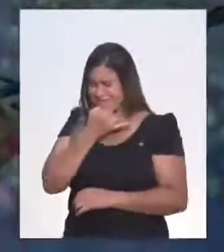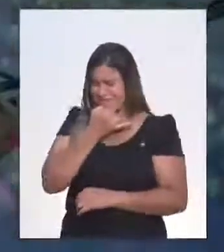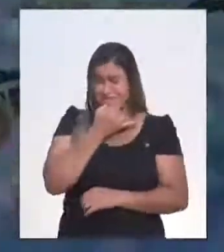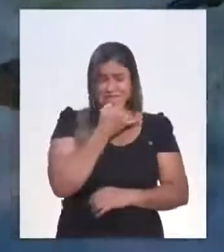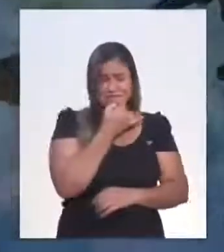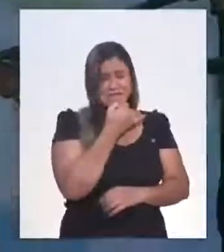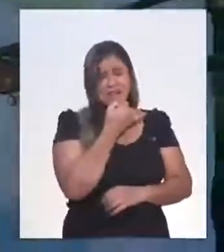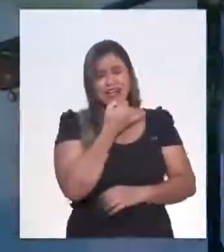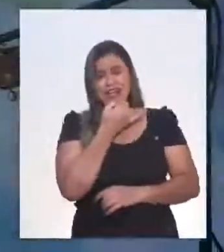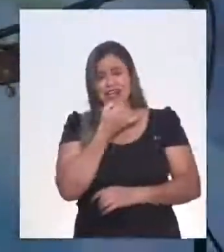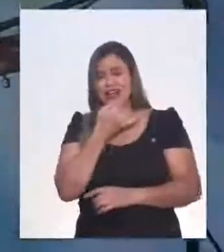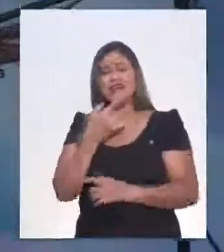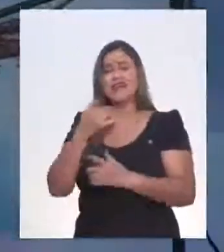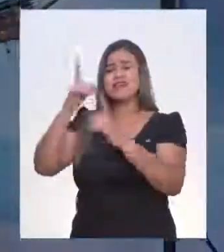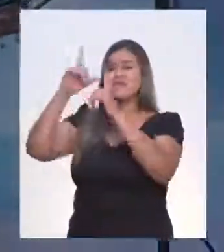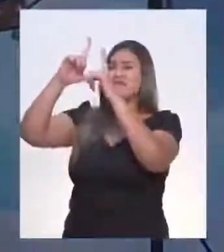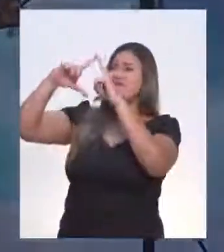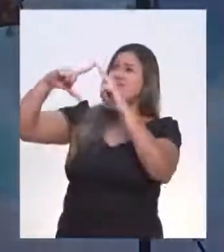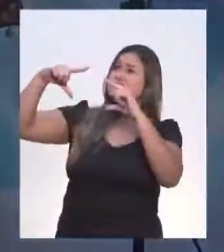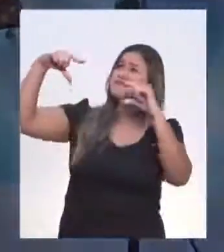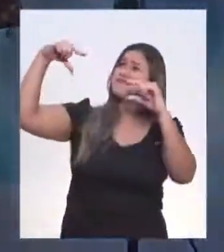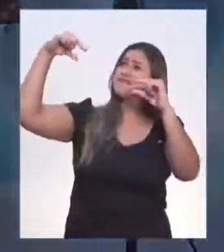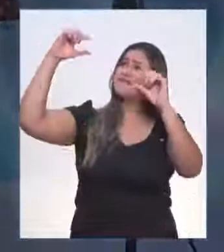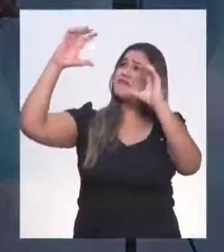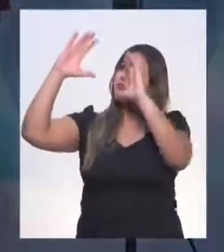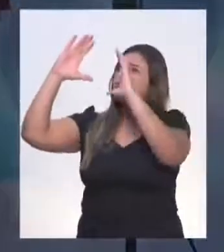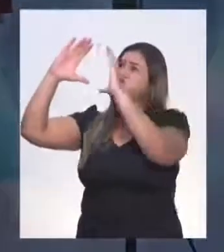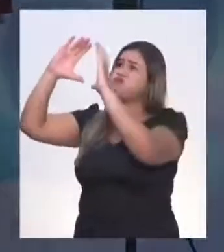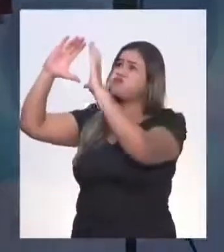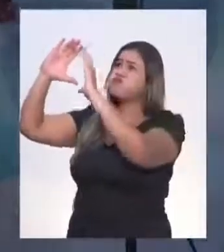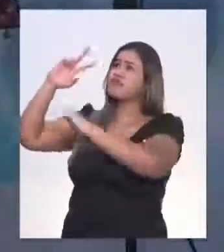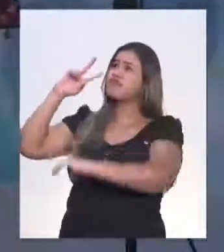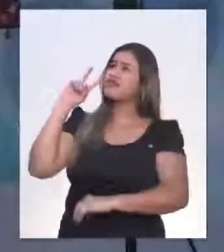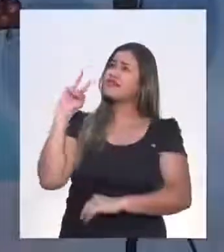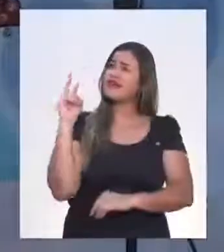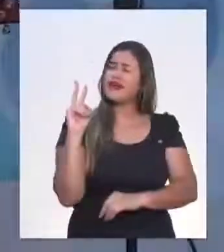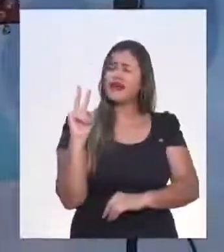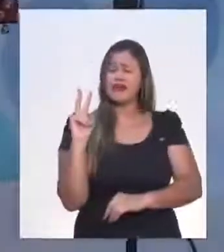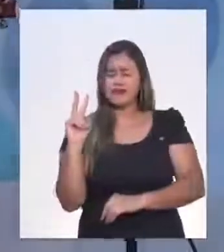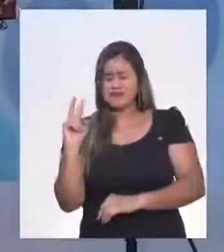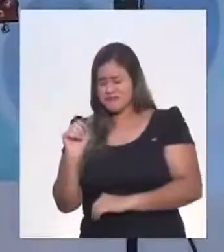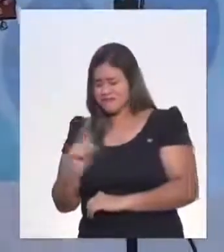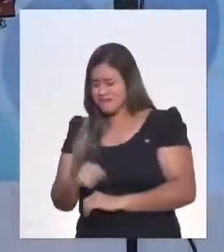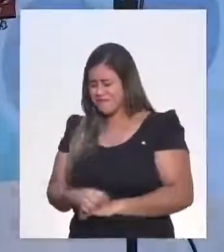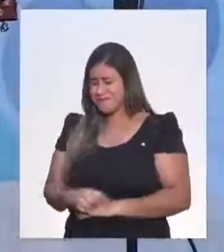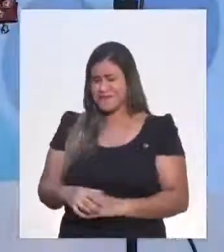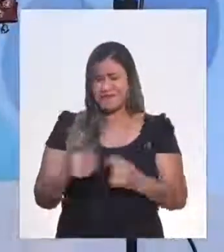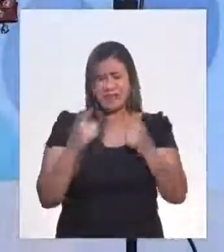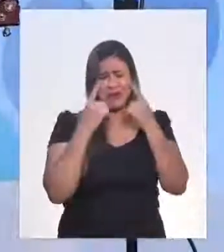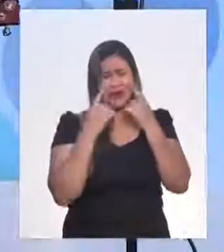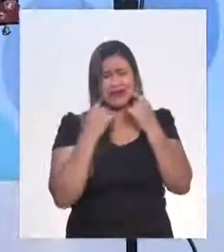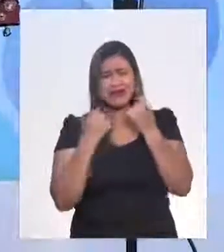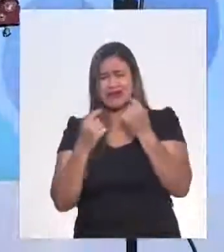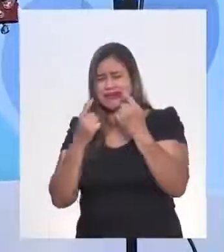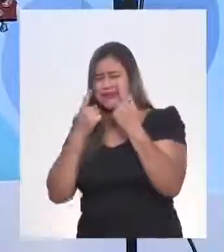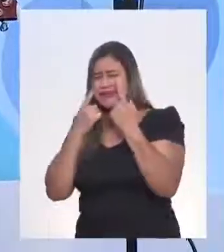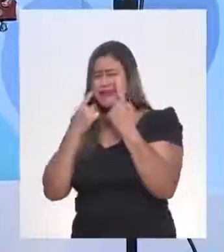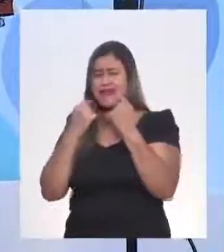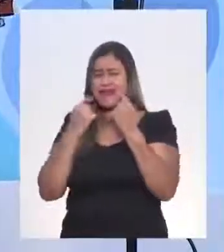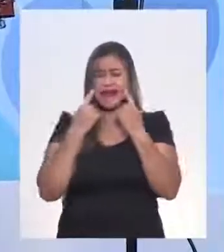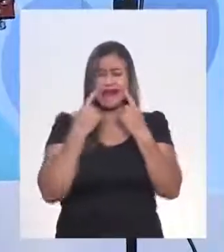EA lua cheia eu vou chorar com o dinheiro